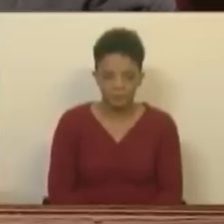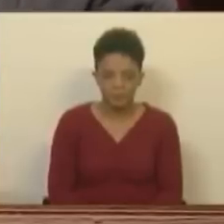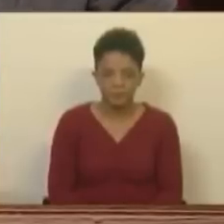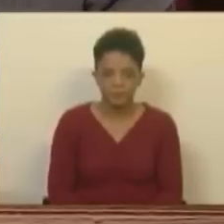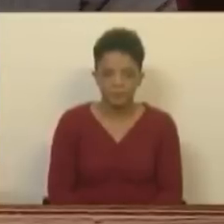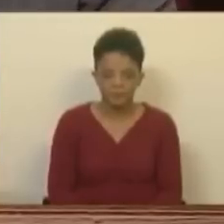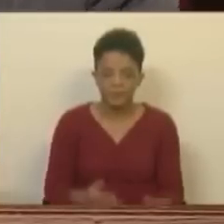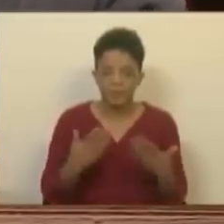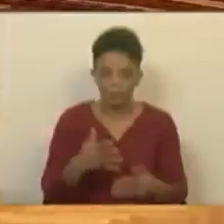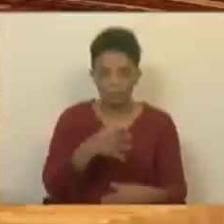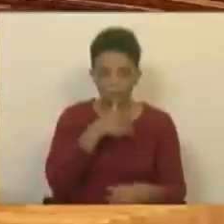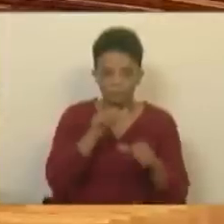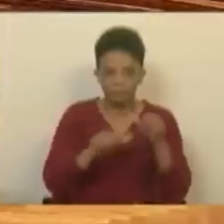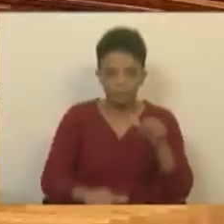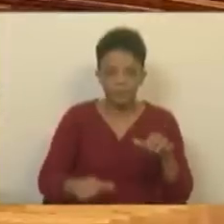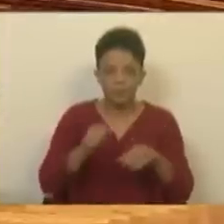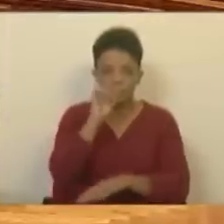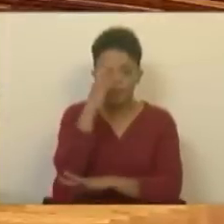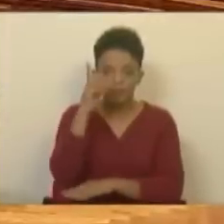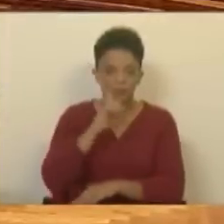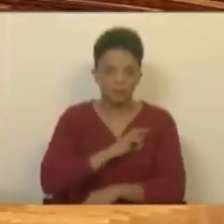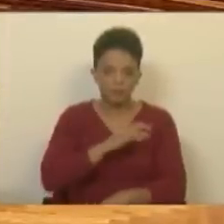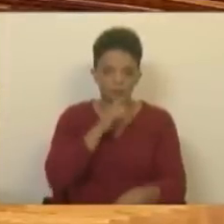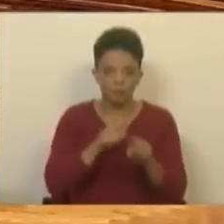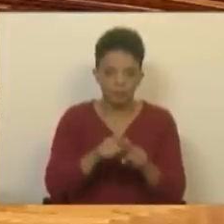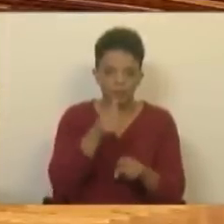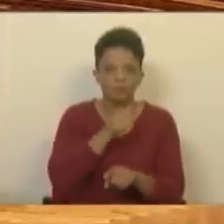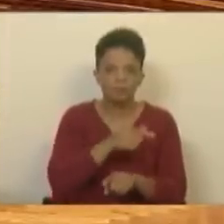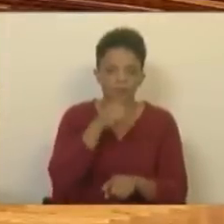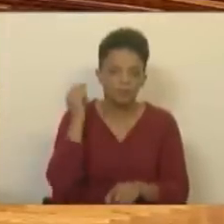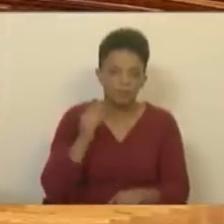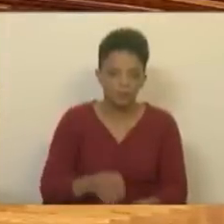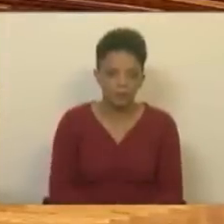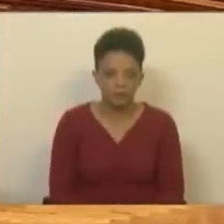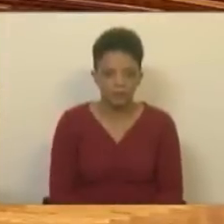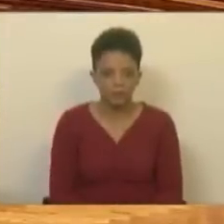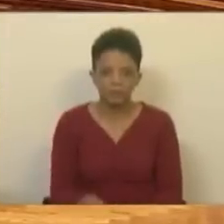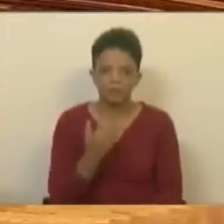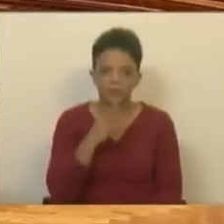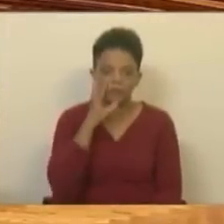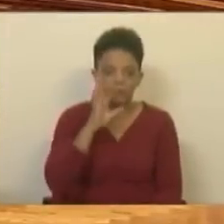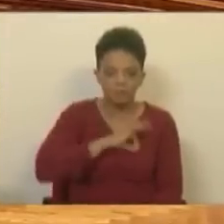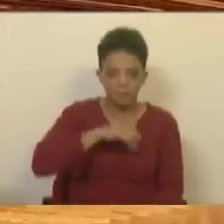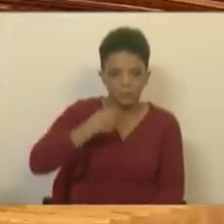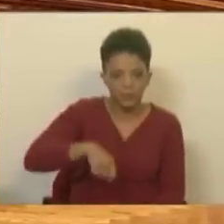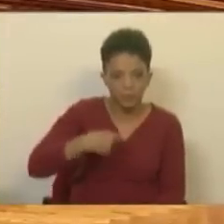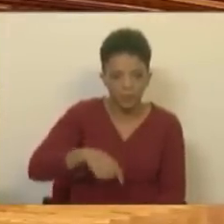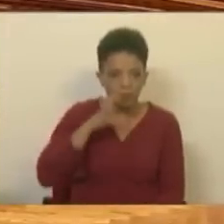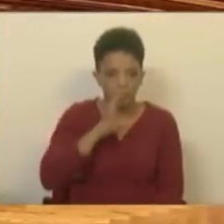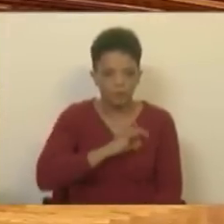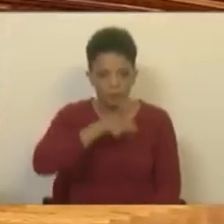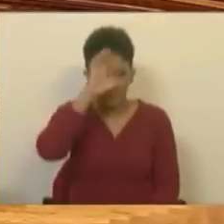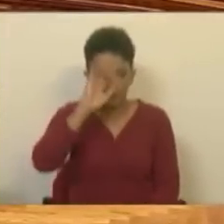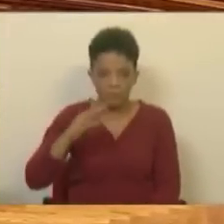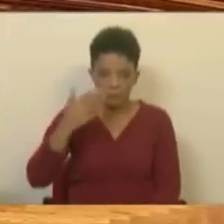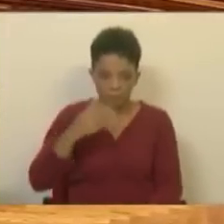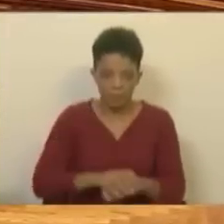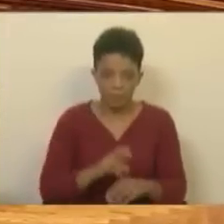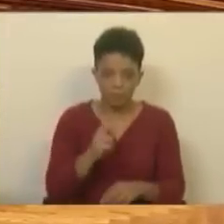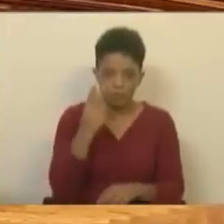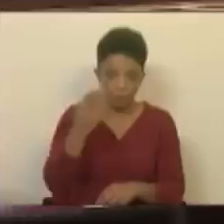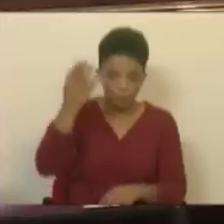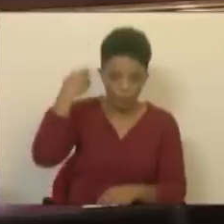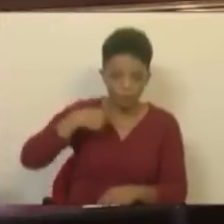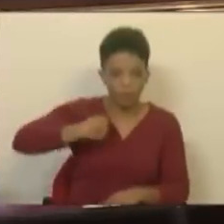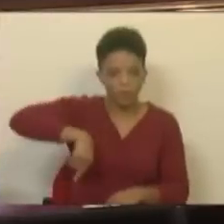agora a palavra para uma intervenção em nome do pana senhor deputada imersa real primeiro ministro quando há cerca